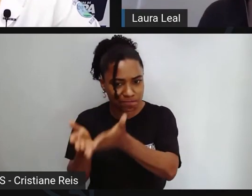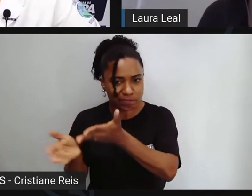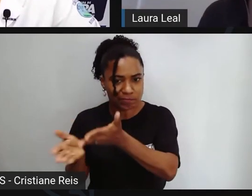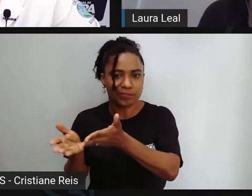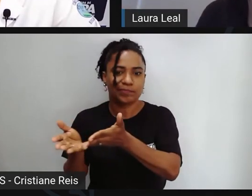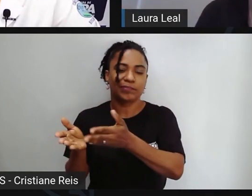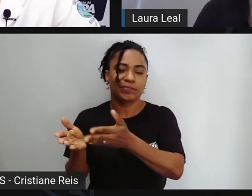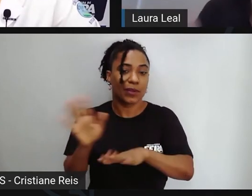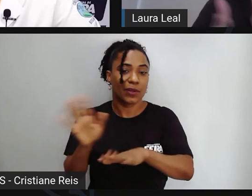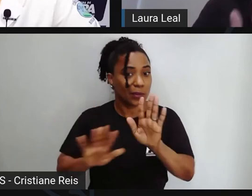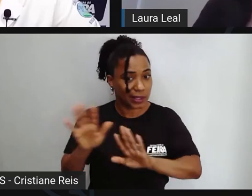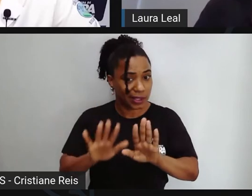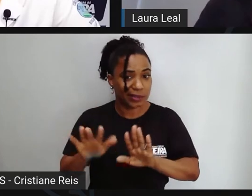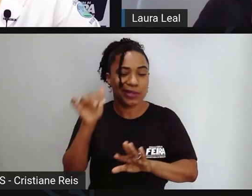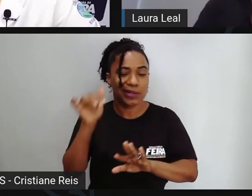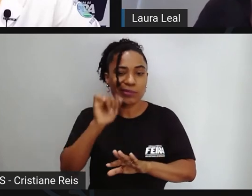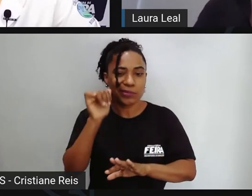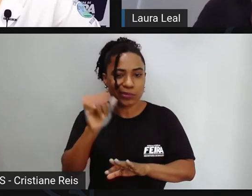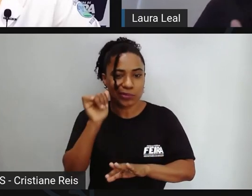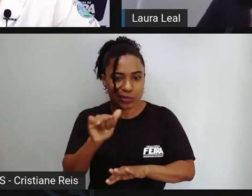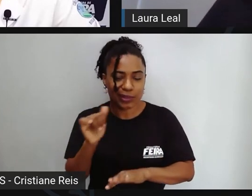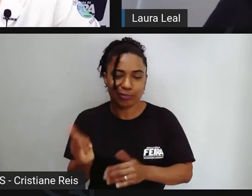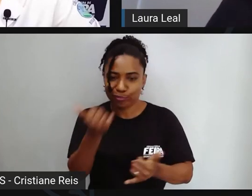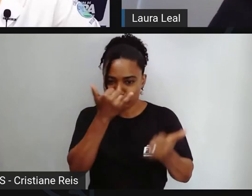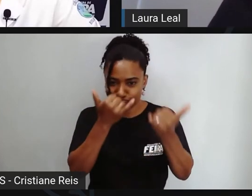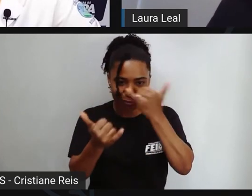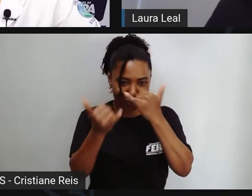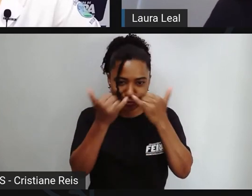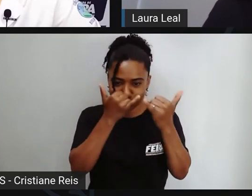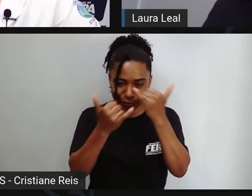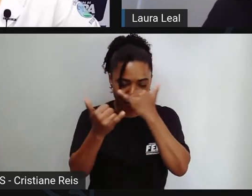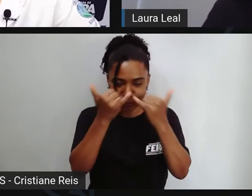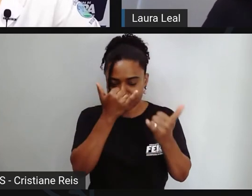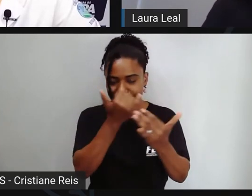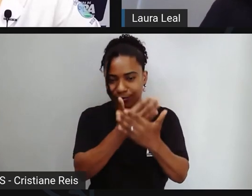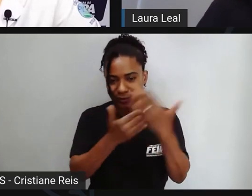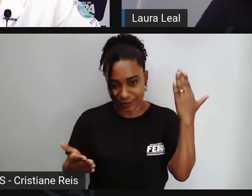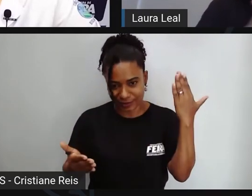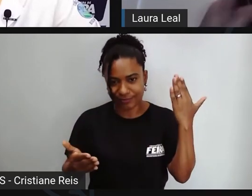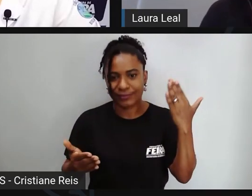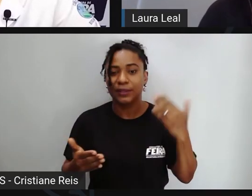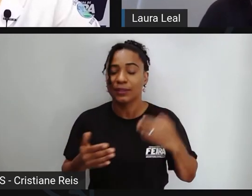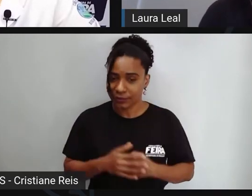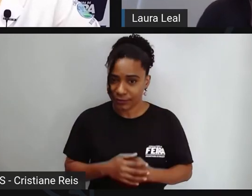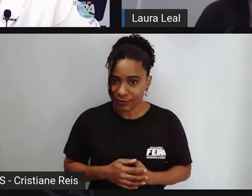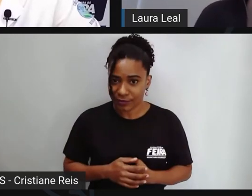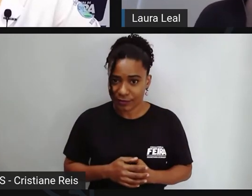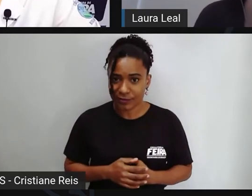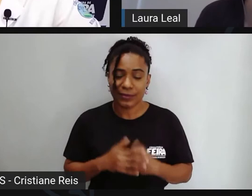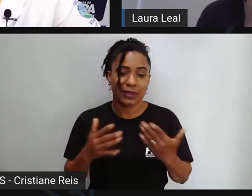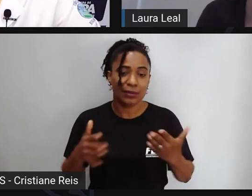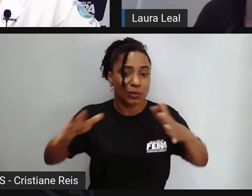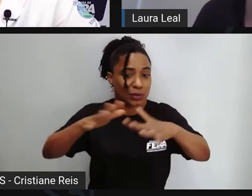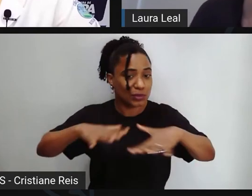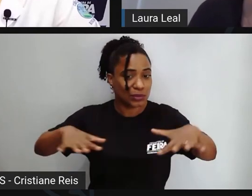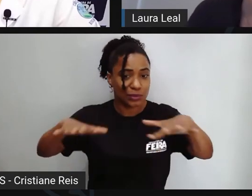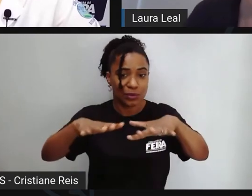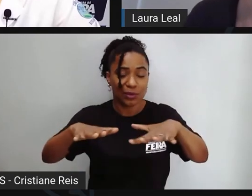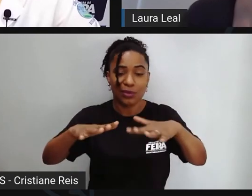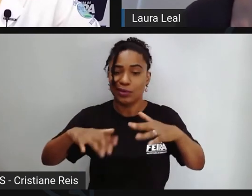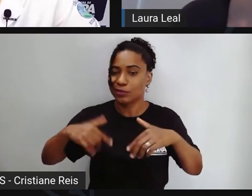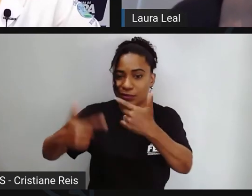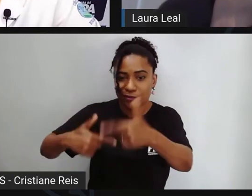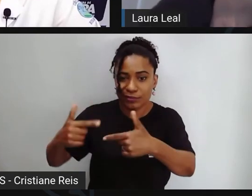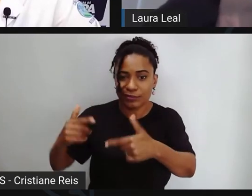mais dificuldade de conseguir as mesmas coisas do que os nossos colegas homens, né? Isso não só no ambiente científico, né? Na sociedade como um